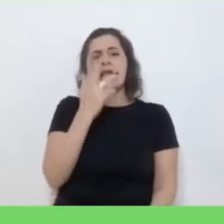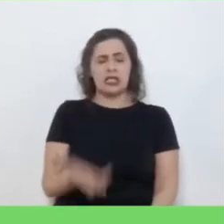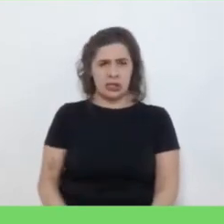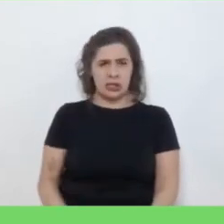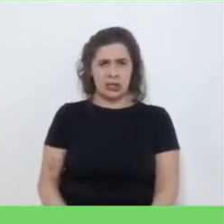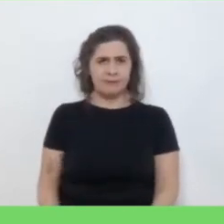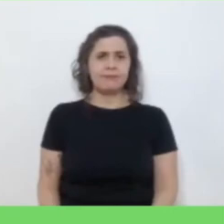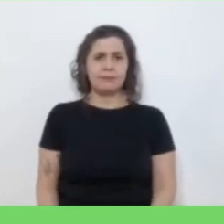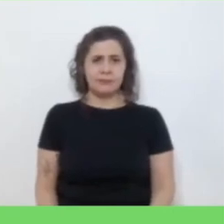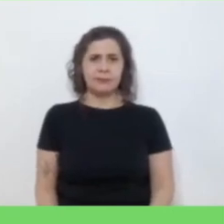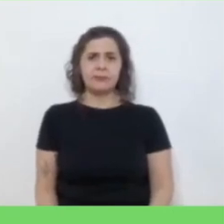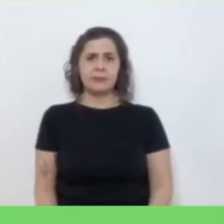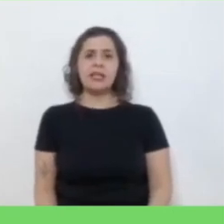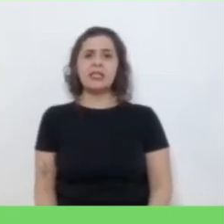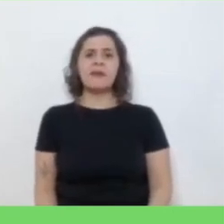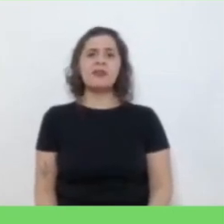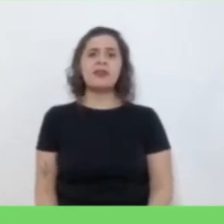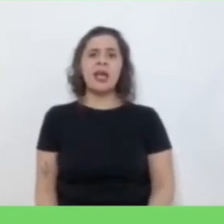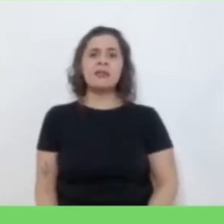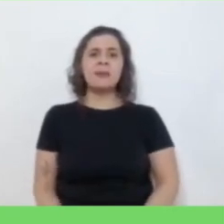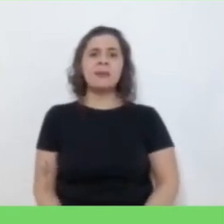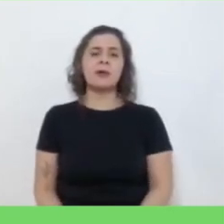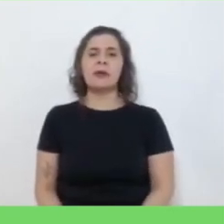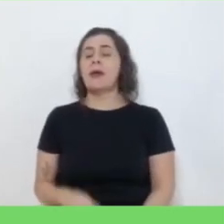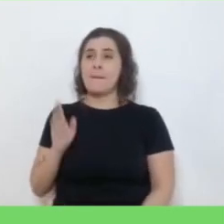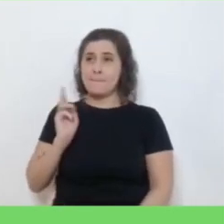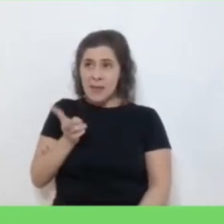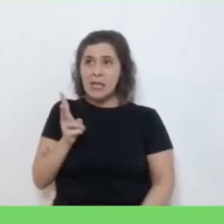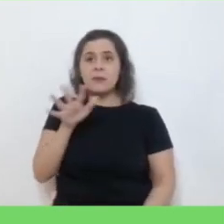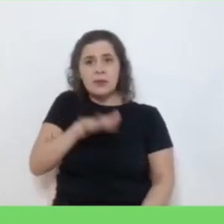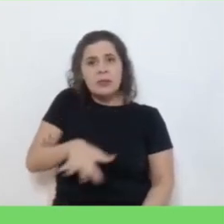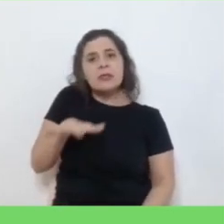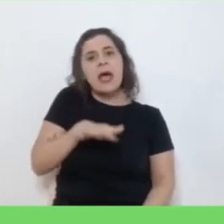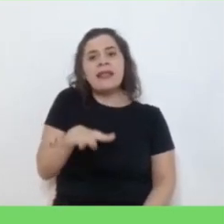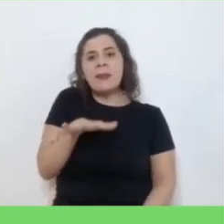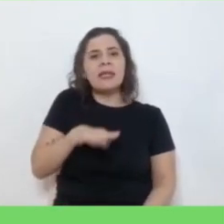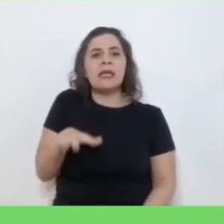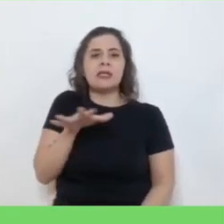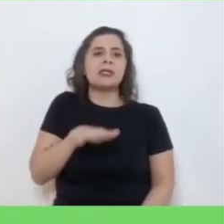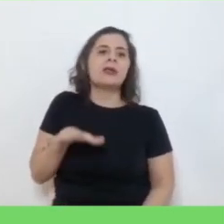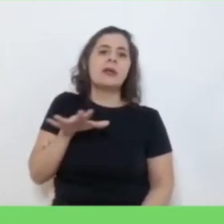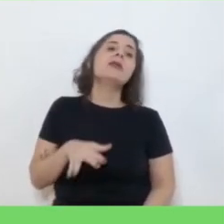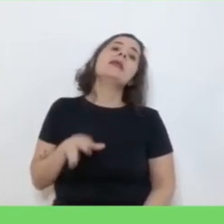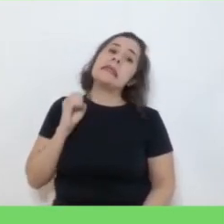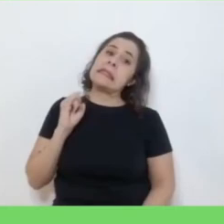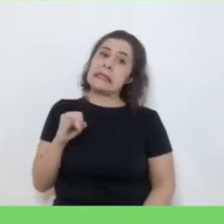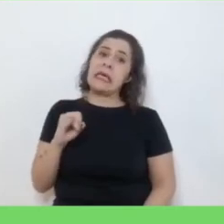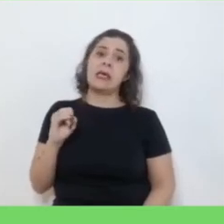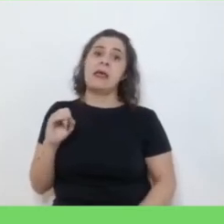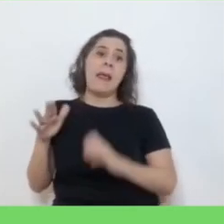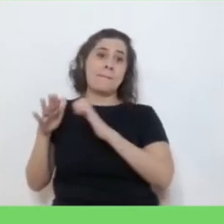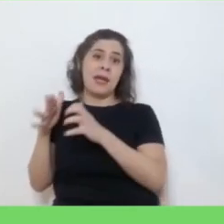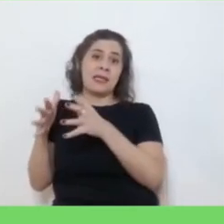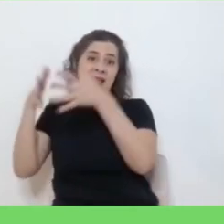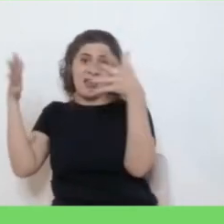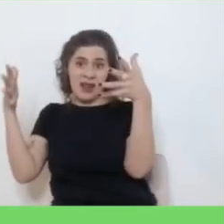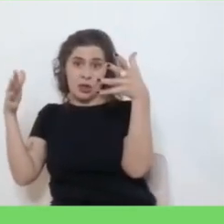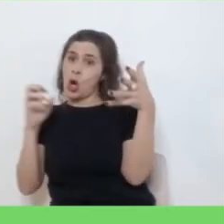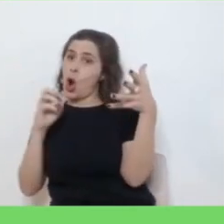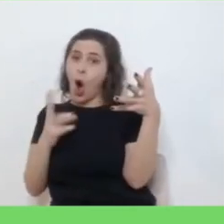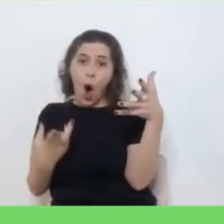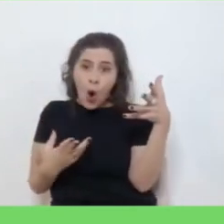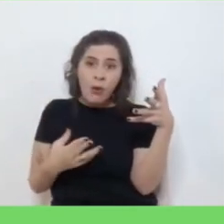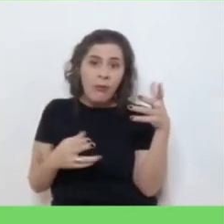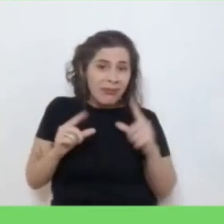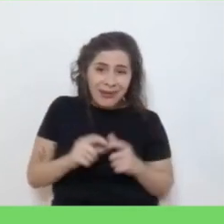novo, sei lá, é o mesmo cenário. O estúdio grande que compra o pequeno, ele vai descontinuar o jogo que para ele não traz